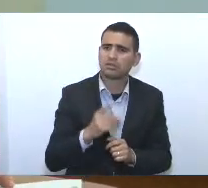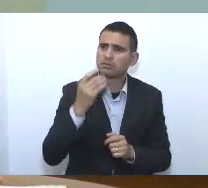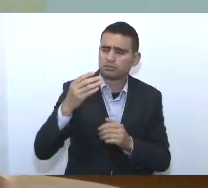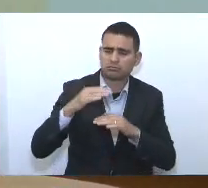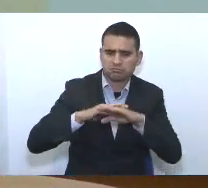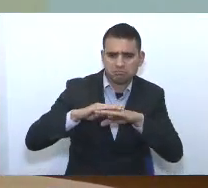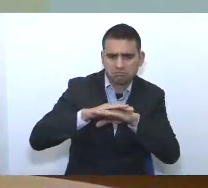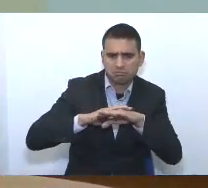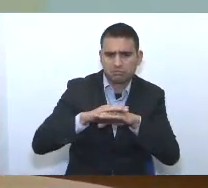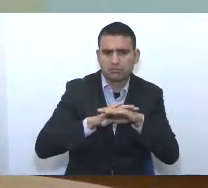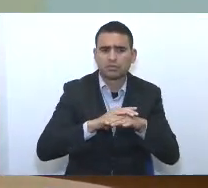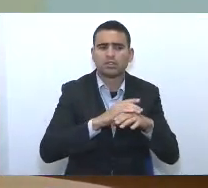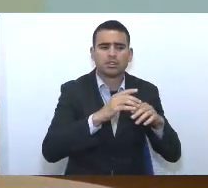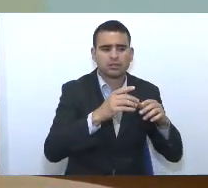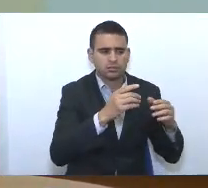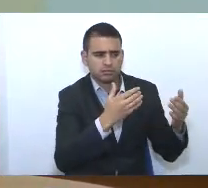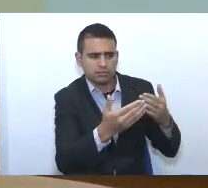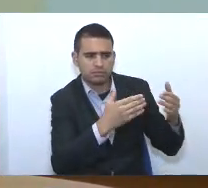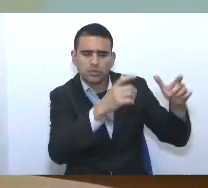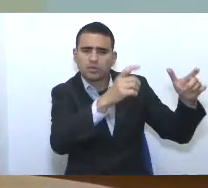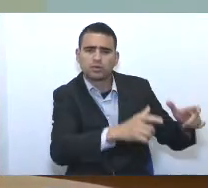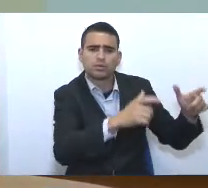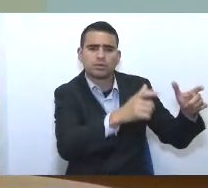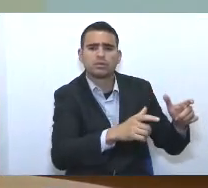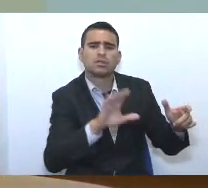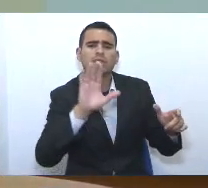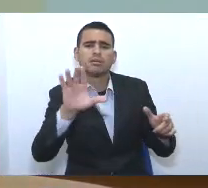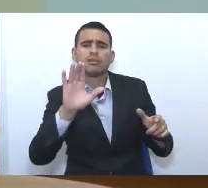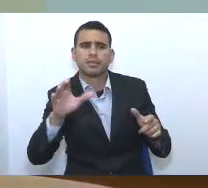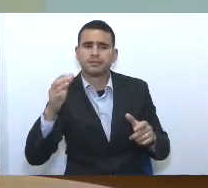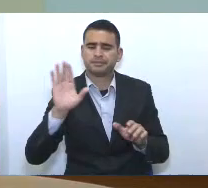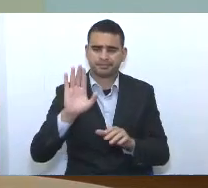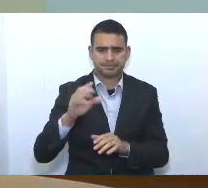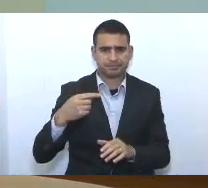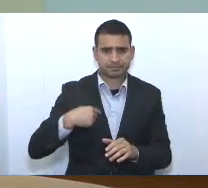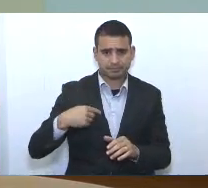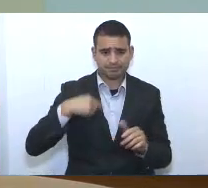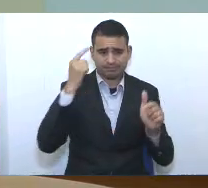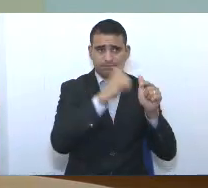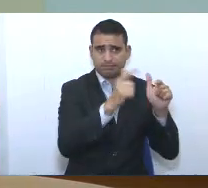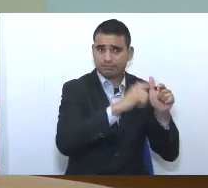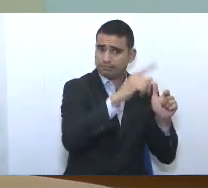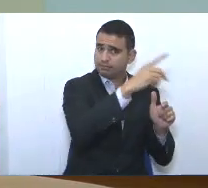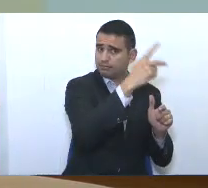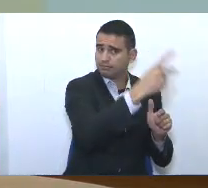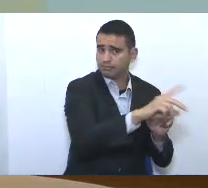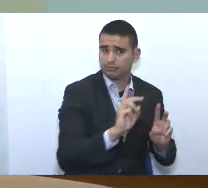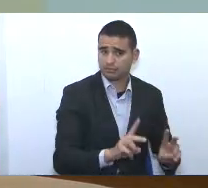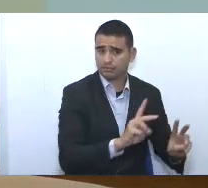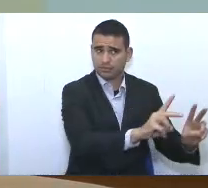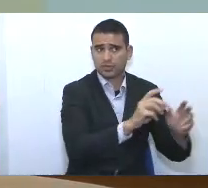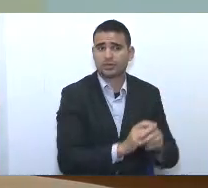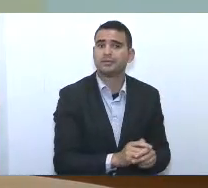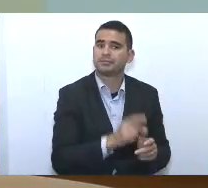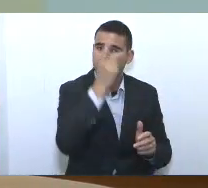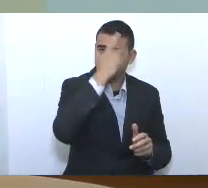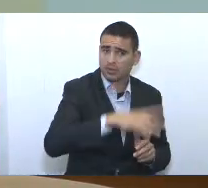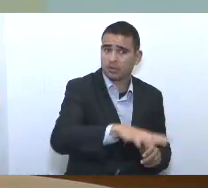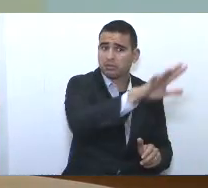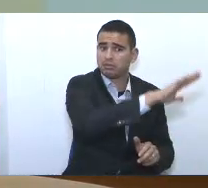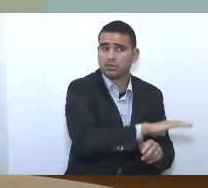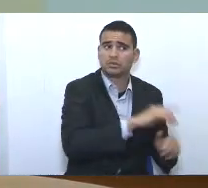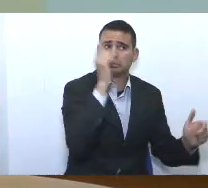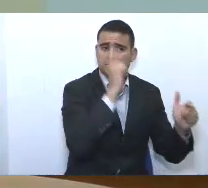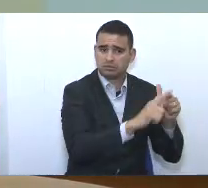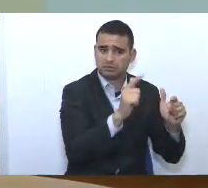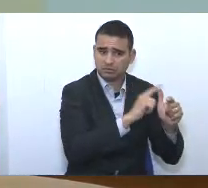negociado o terreno, tudo. Só que eu estou com uma dificuldade muito grande lá, secretário. O senhor sabe que o povo lá, qualquer problema, eles